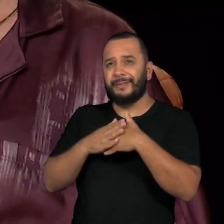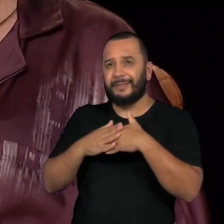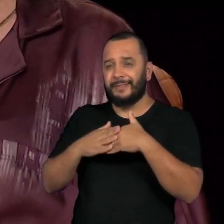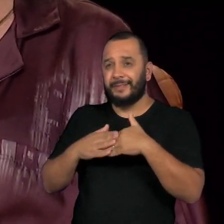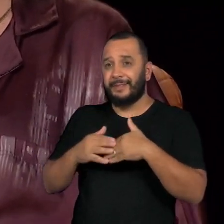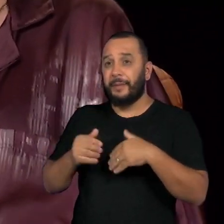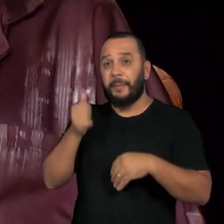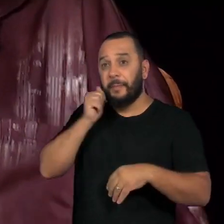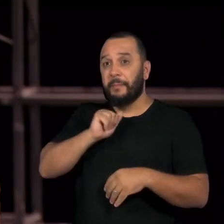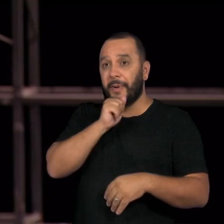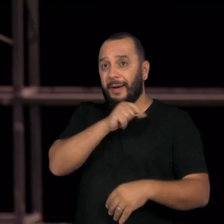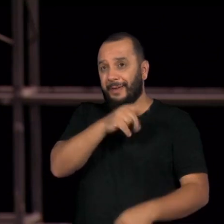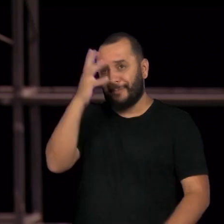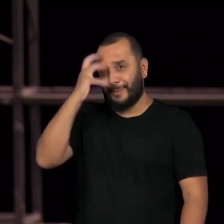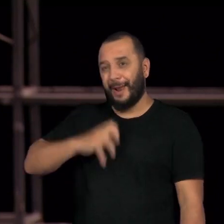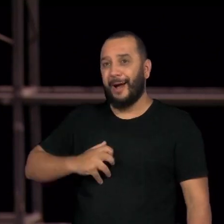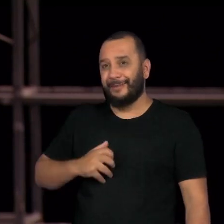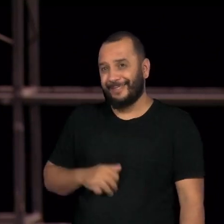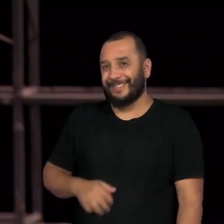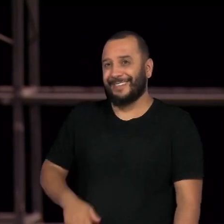casa era minha mãe.